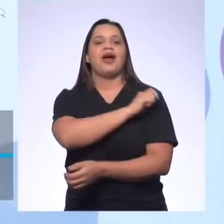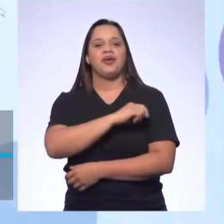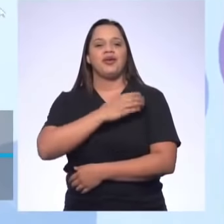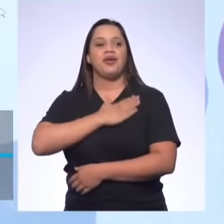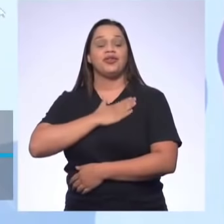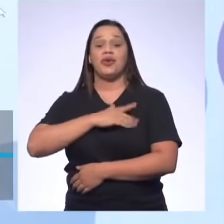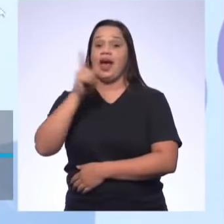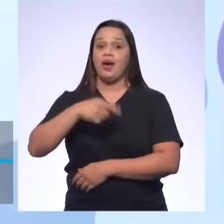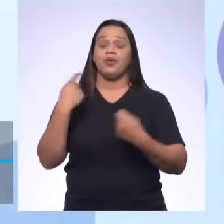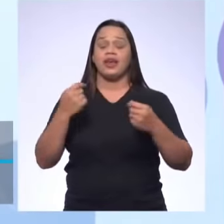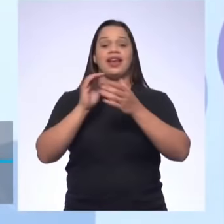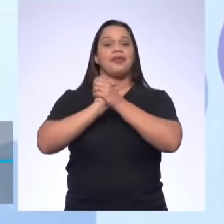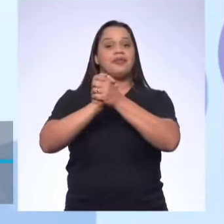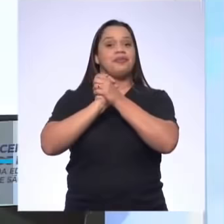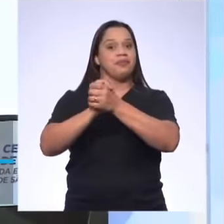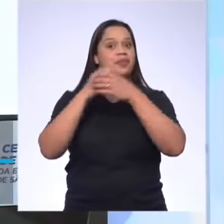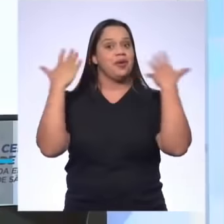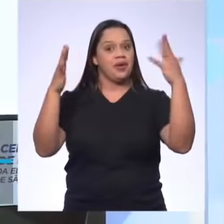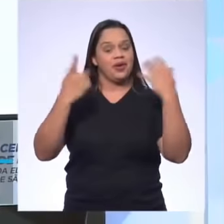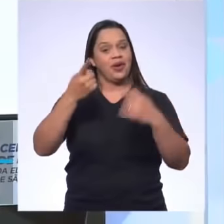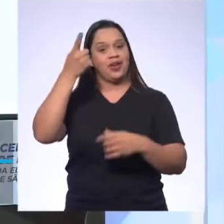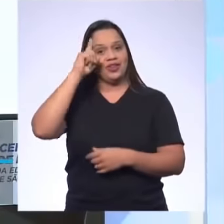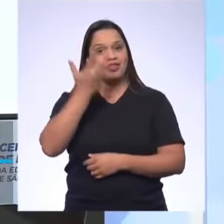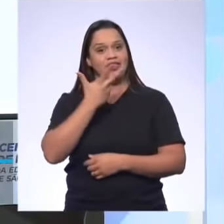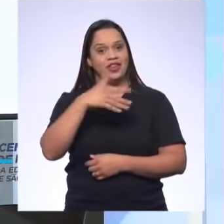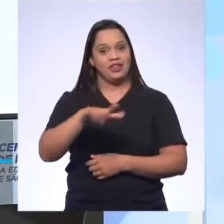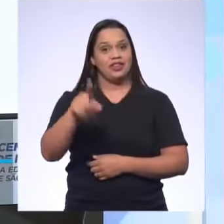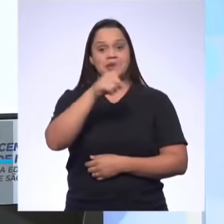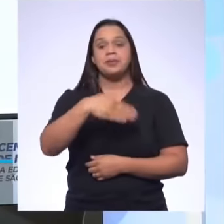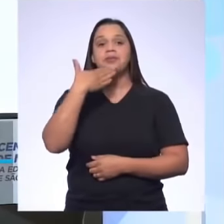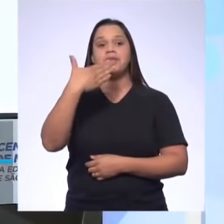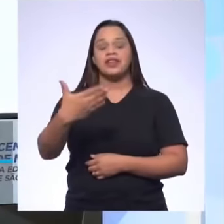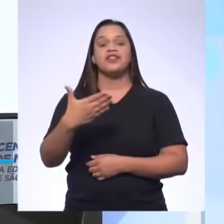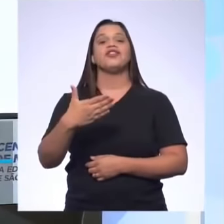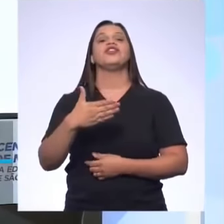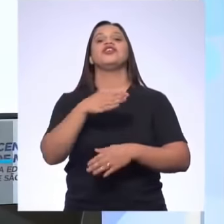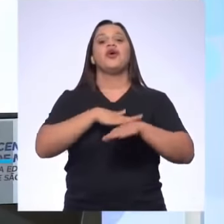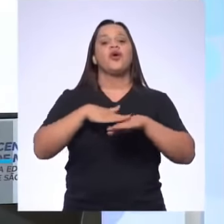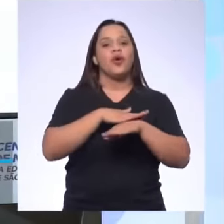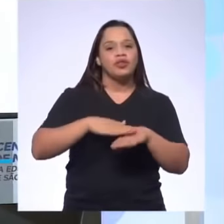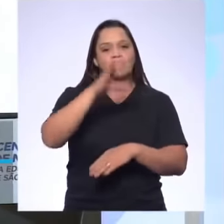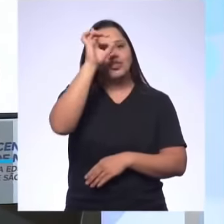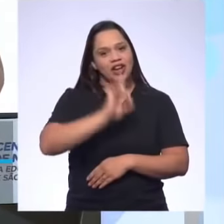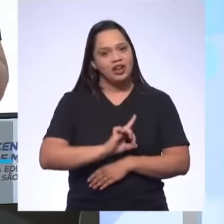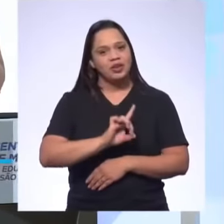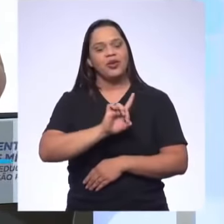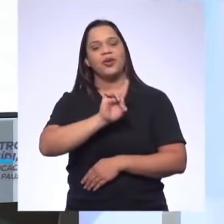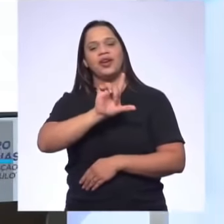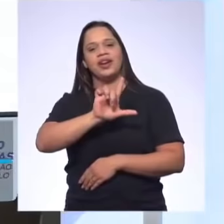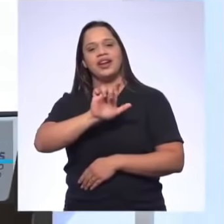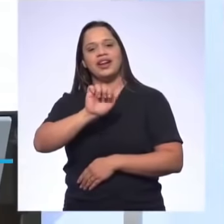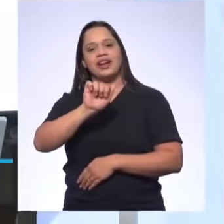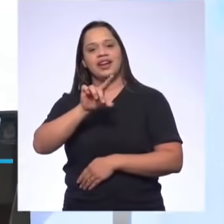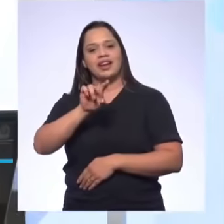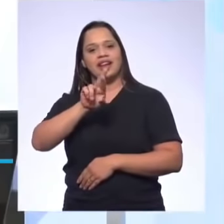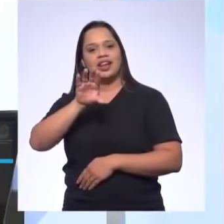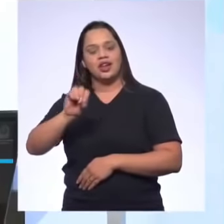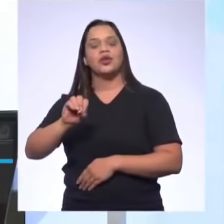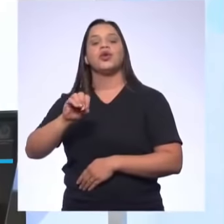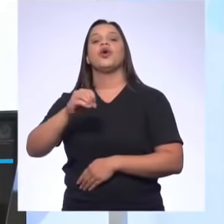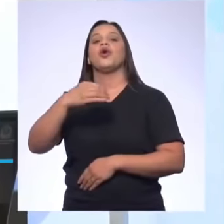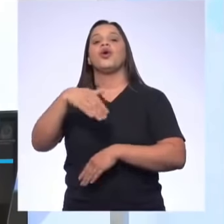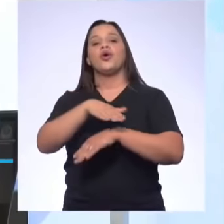nossa homenagem ao Dia das Crianças, né? Vocês pediram nas redes sociais, a gente conversou com o Leandro, conversou com a nossa chefia, né? E a